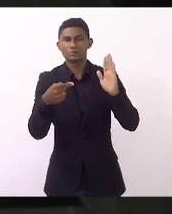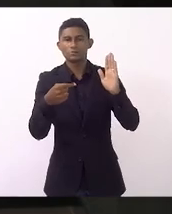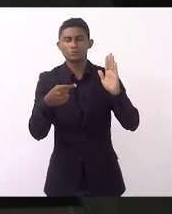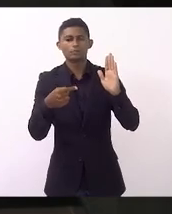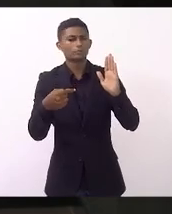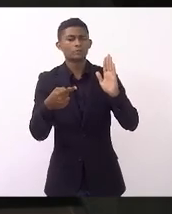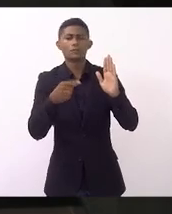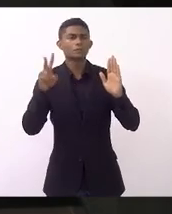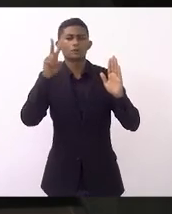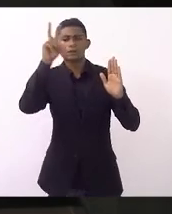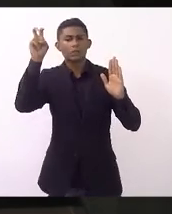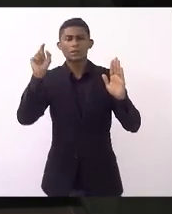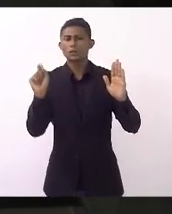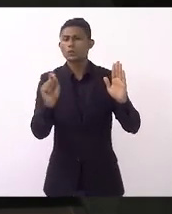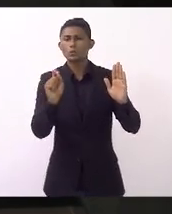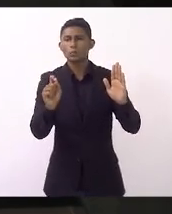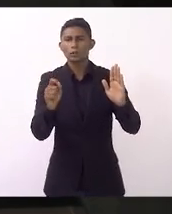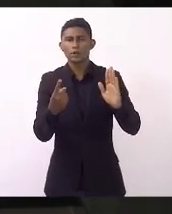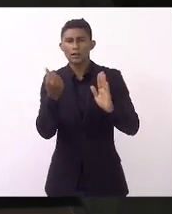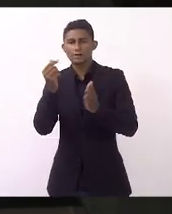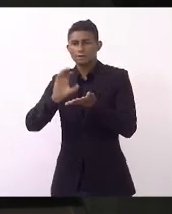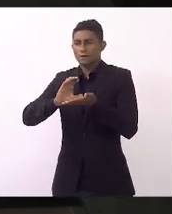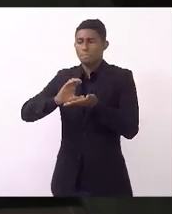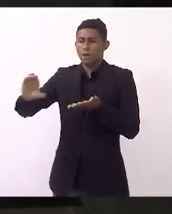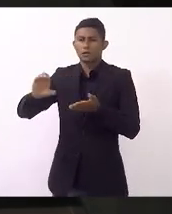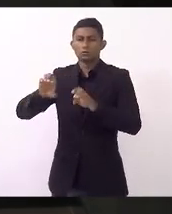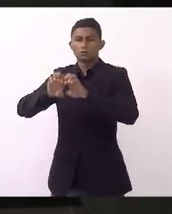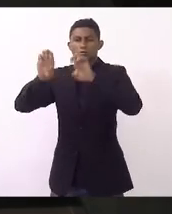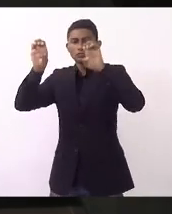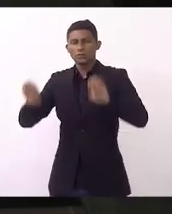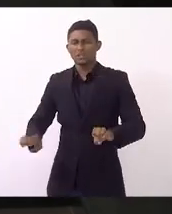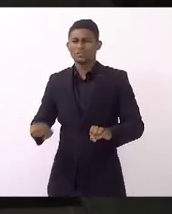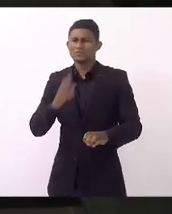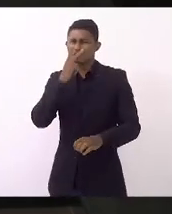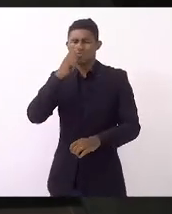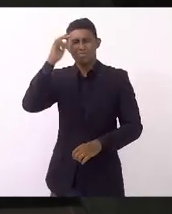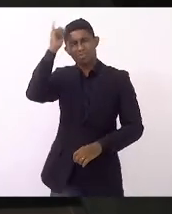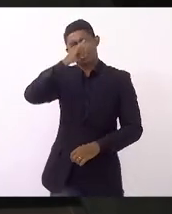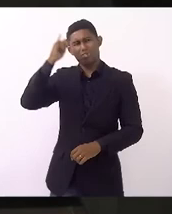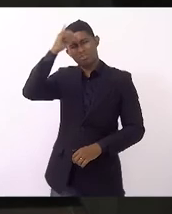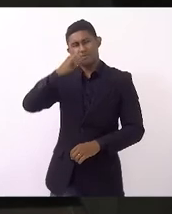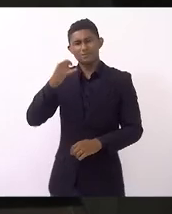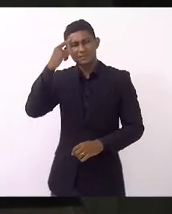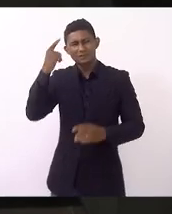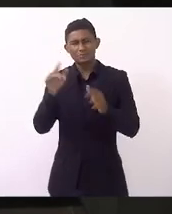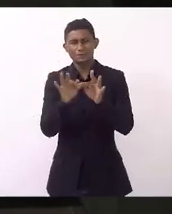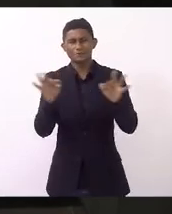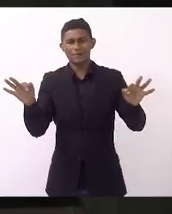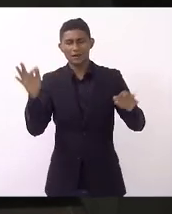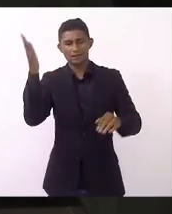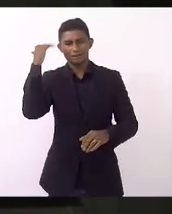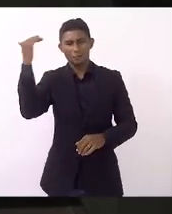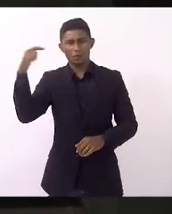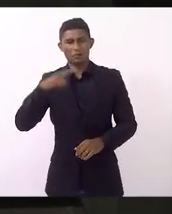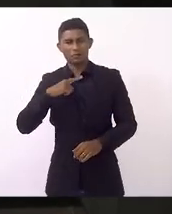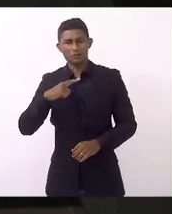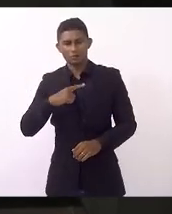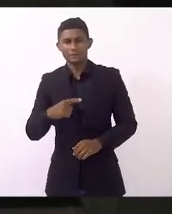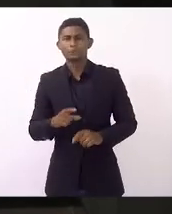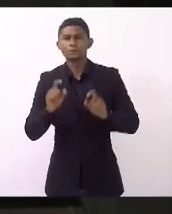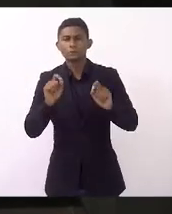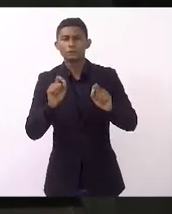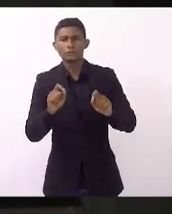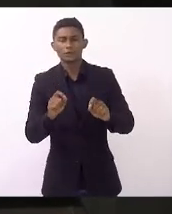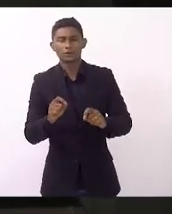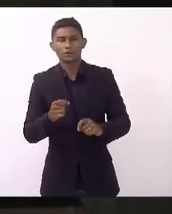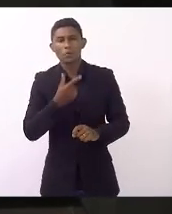um investimento estruturante estúpido, fazendo alusão àquela frase famosa que o estrategista